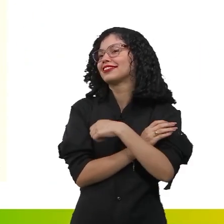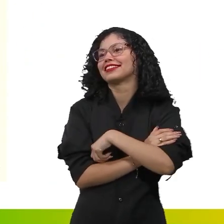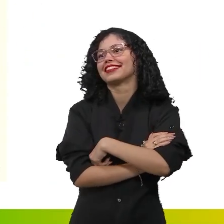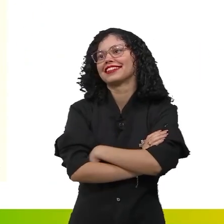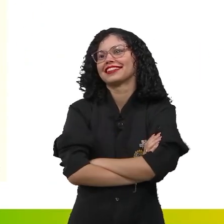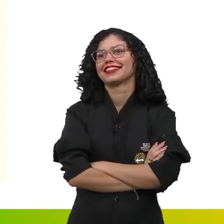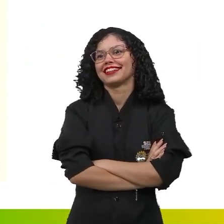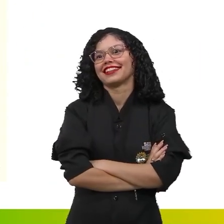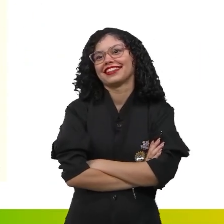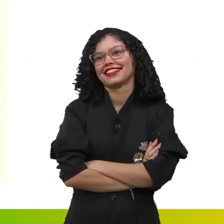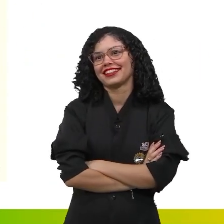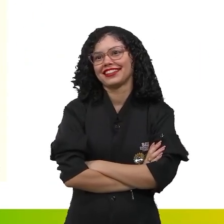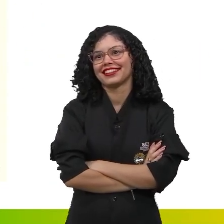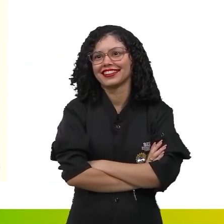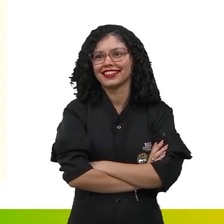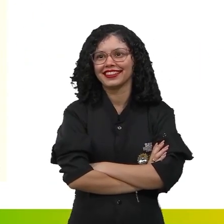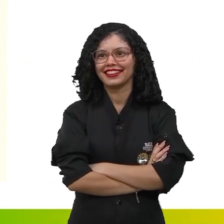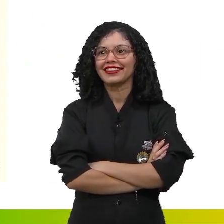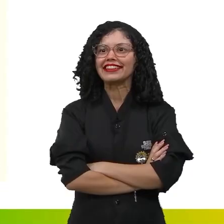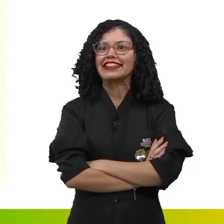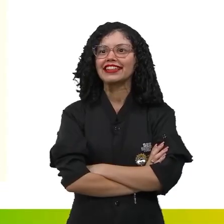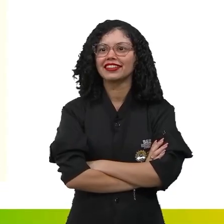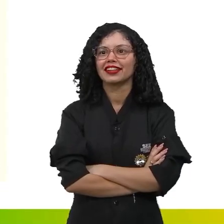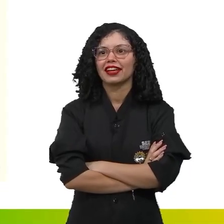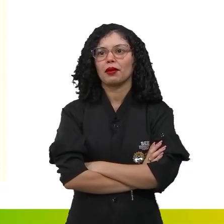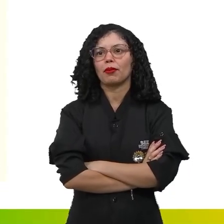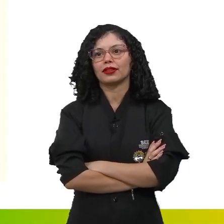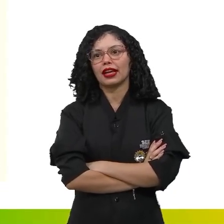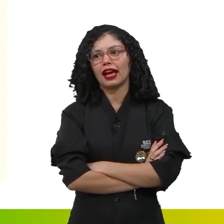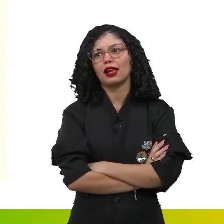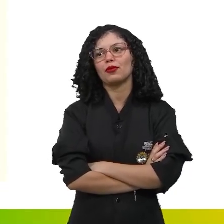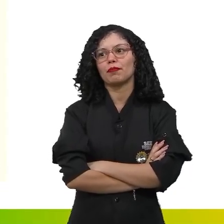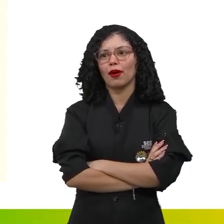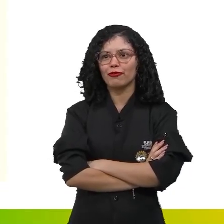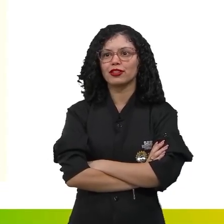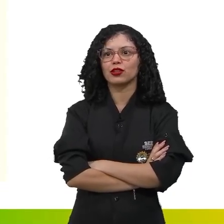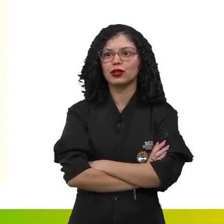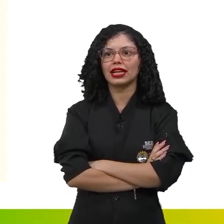Gonadal. Oh, meu Deus! Vamos lá. 3.